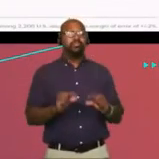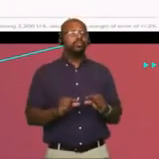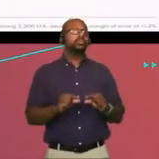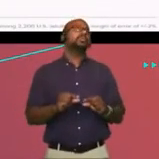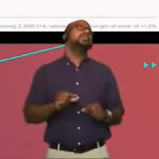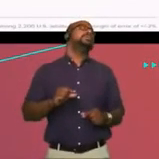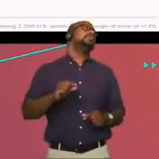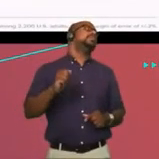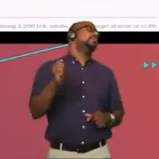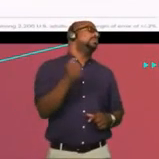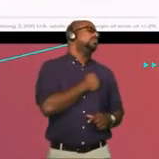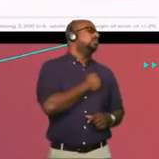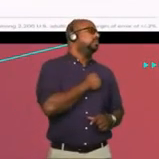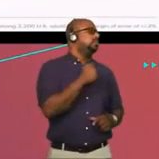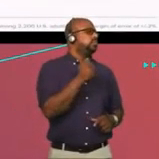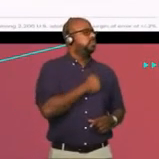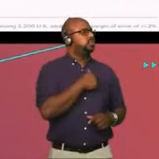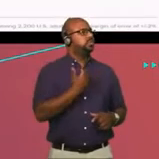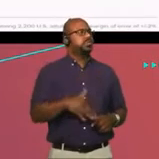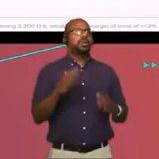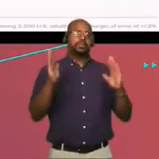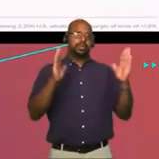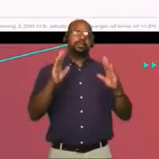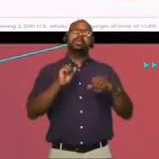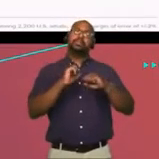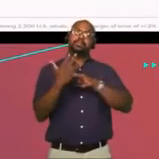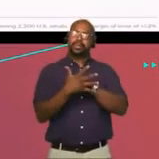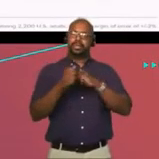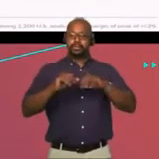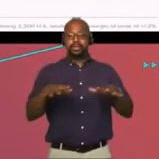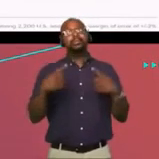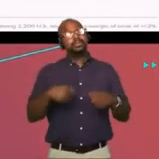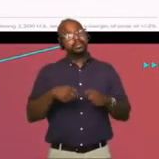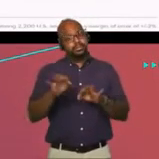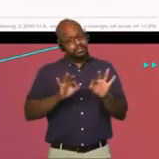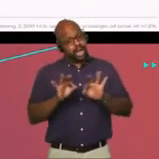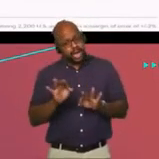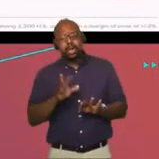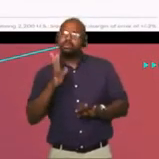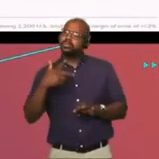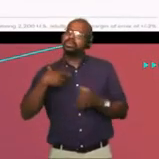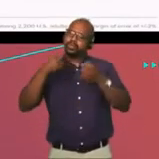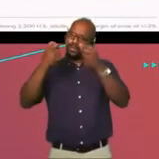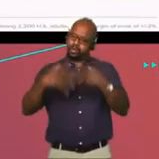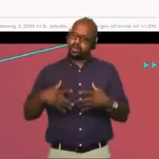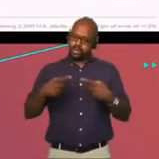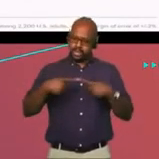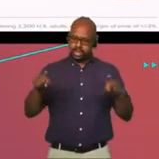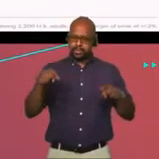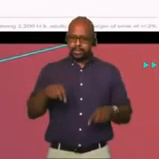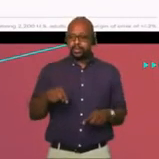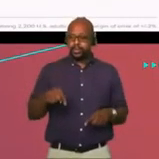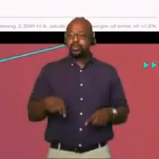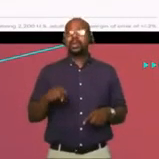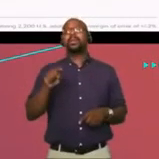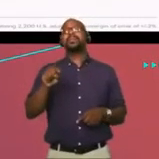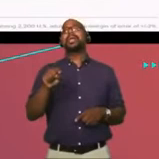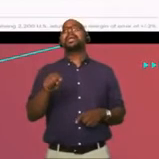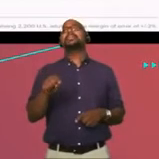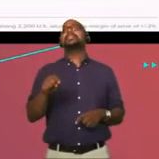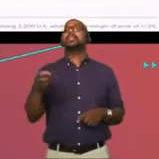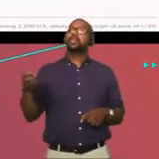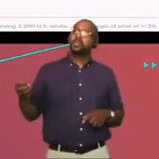drástica Nos períodos de pandemia então nós temos Nos preparar Como já foi dito aqui na abertura para esse